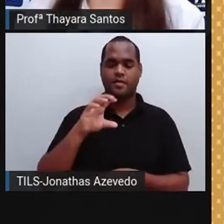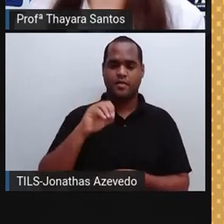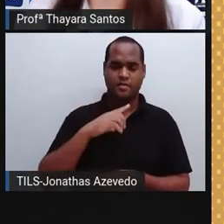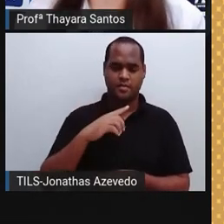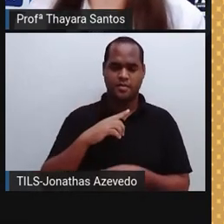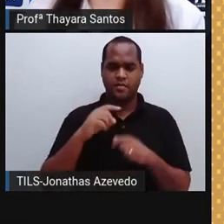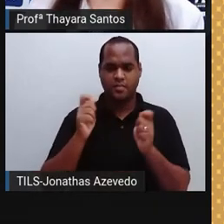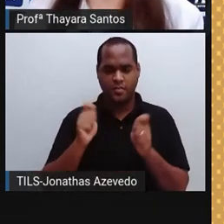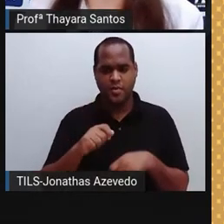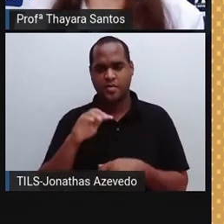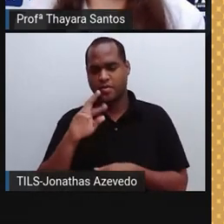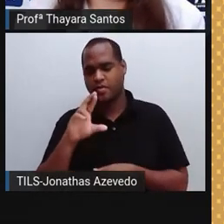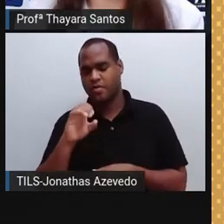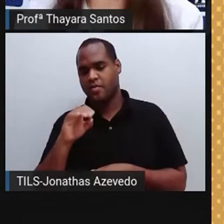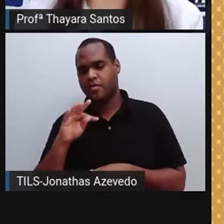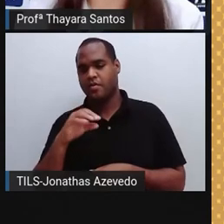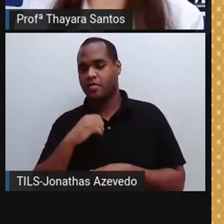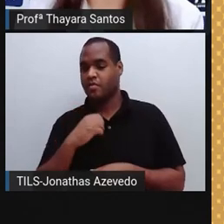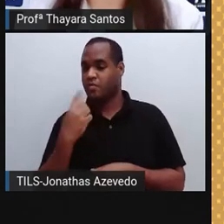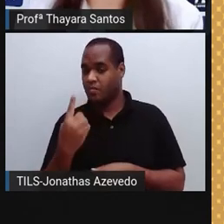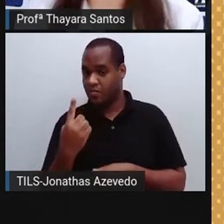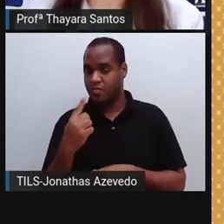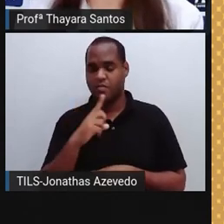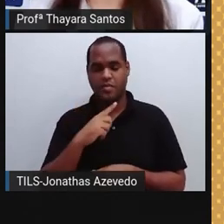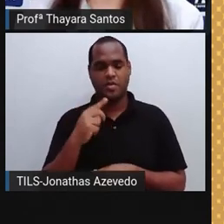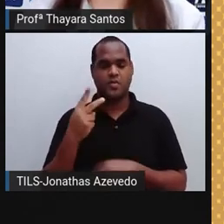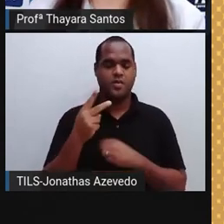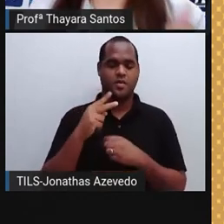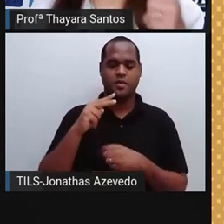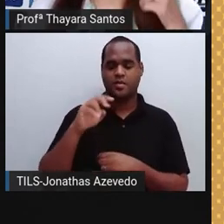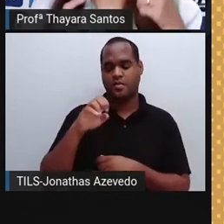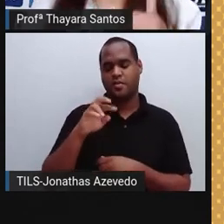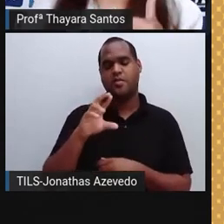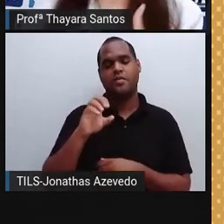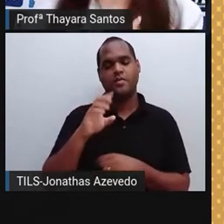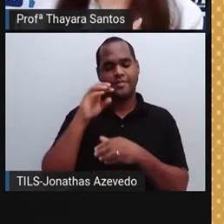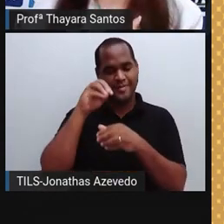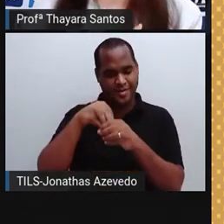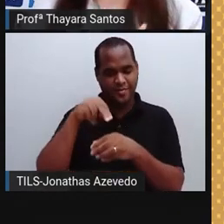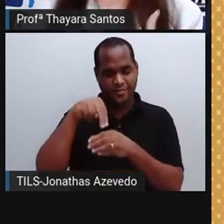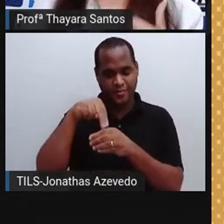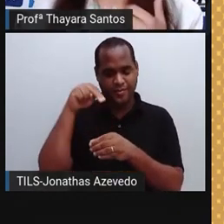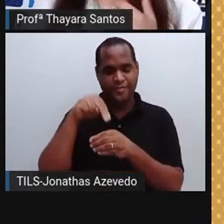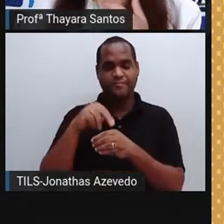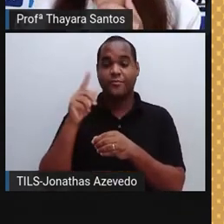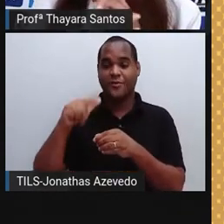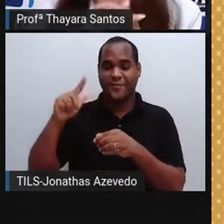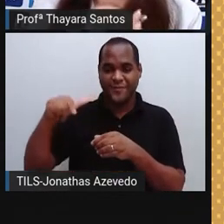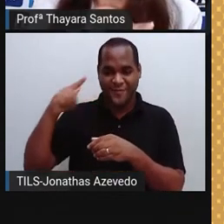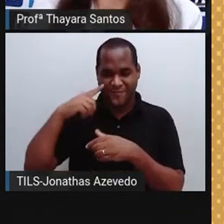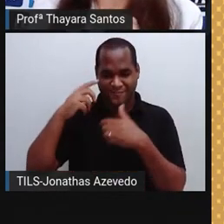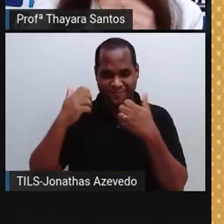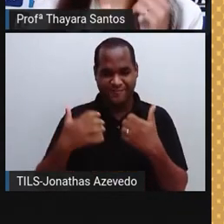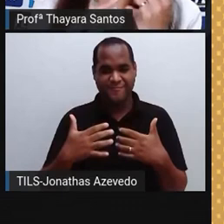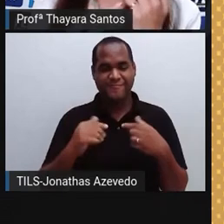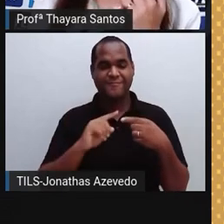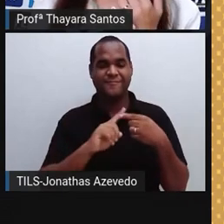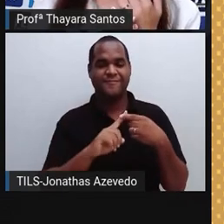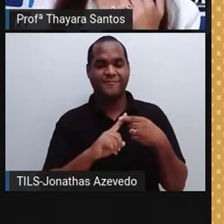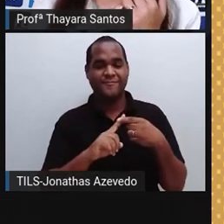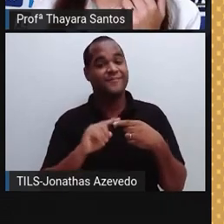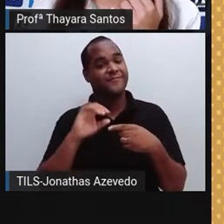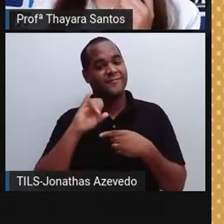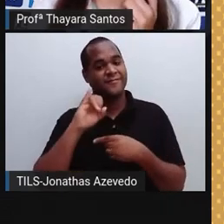eles têm um próton e dois nêutrons lá nesse núcleo. Então, vamos lá recapitulando. Isótonos eles